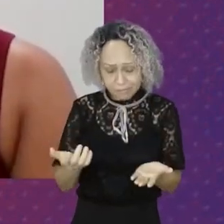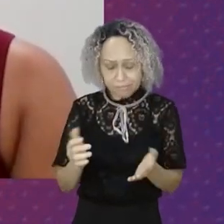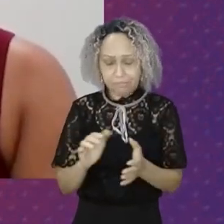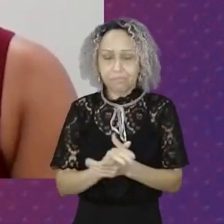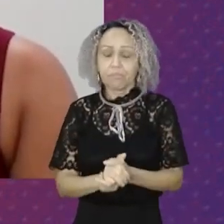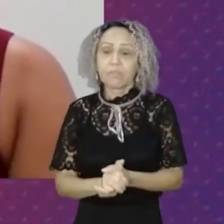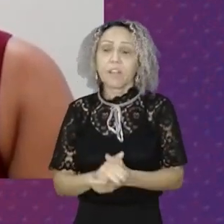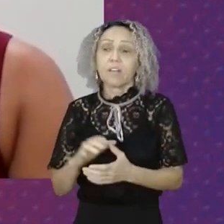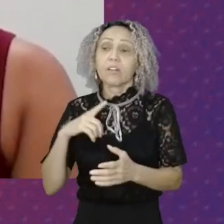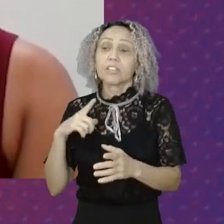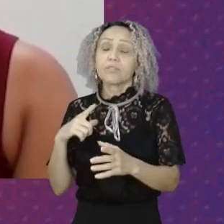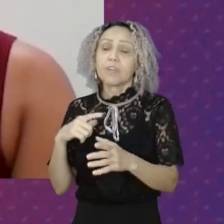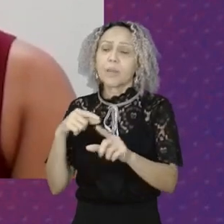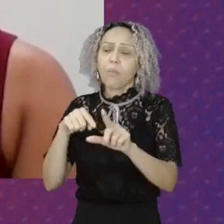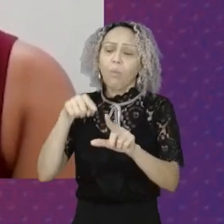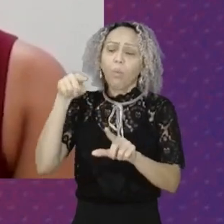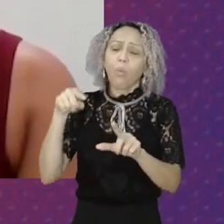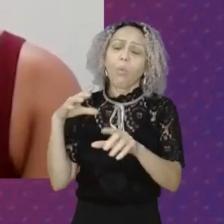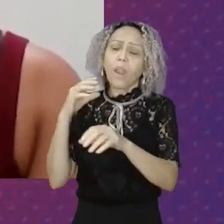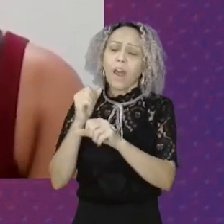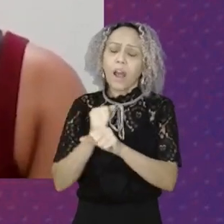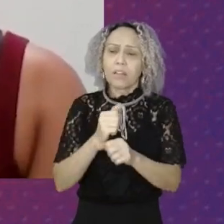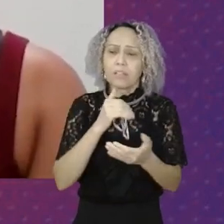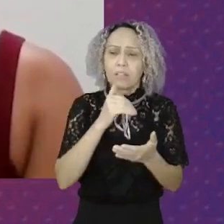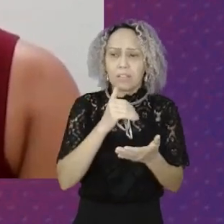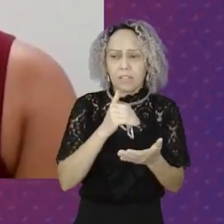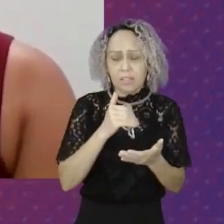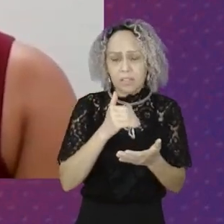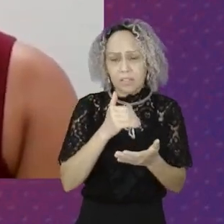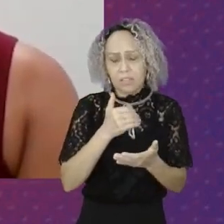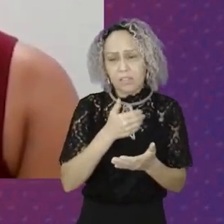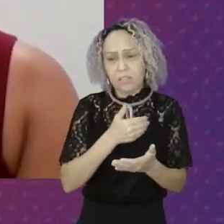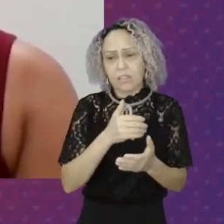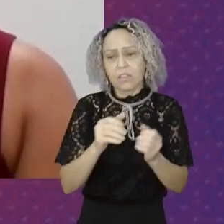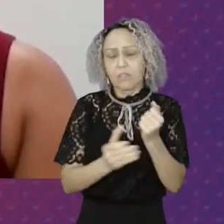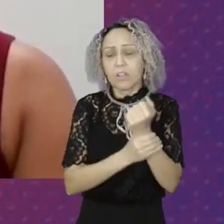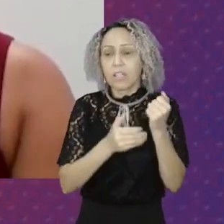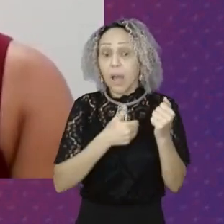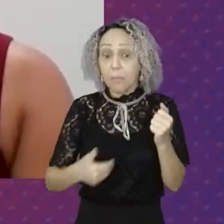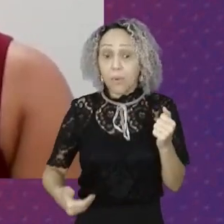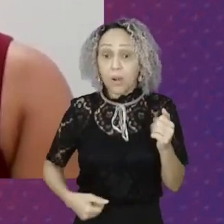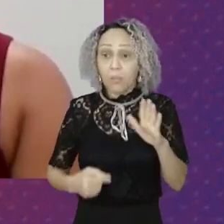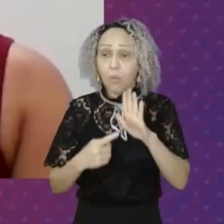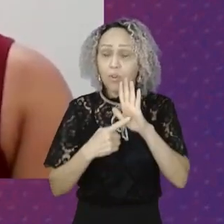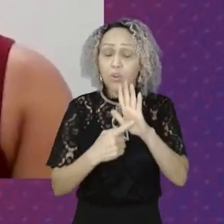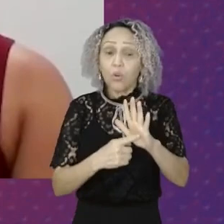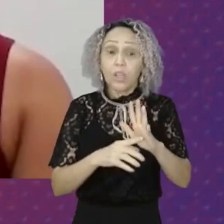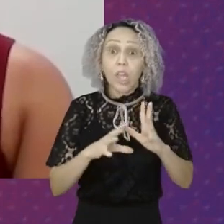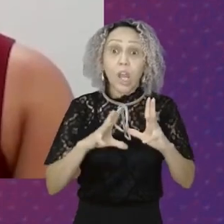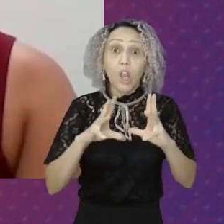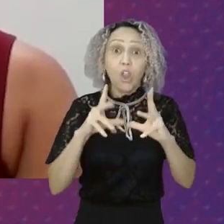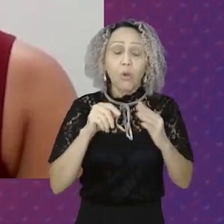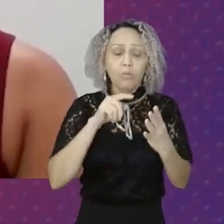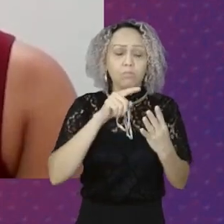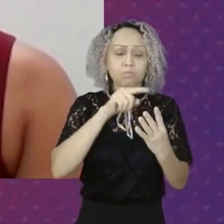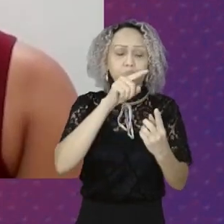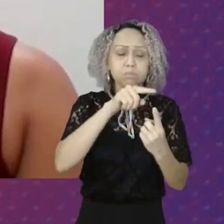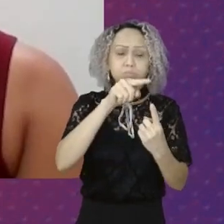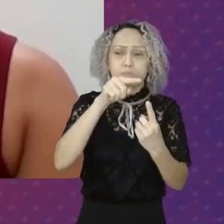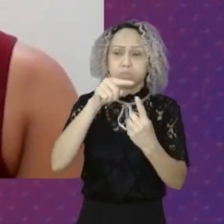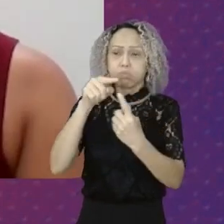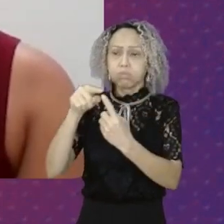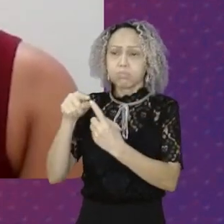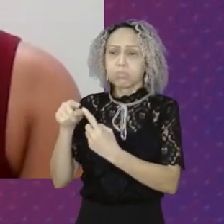que mostrou que todos os tipos de violência contra a mulher aumentou. E aí, todos os tipos, quando a gente fala sobre a